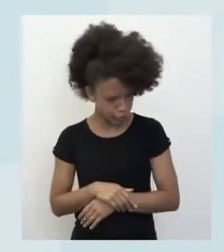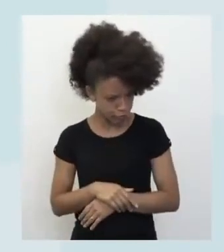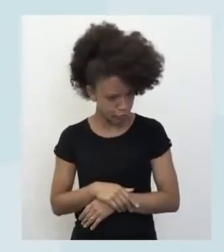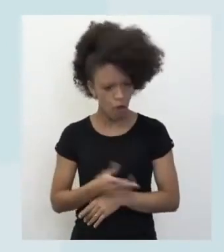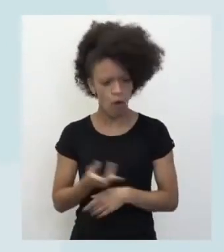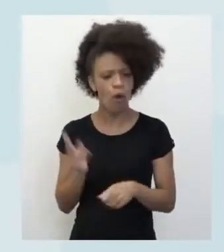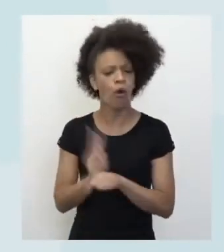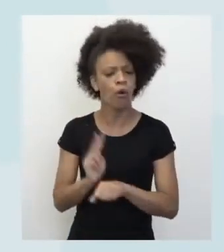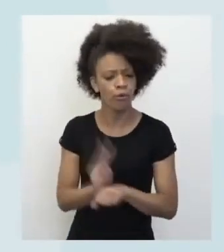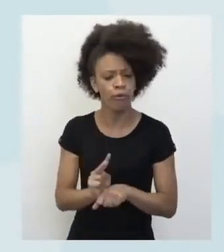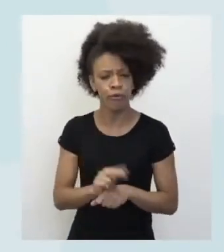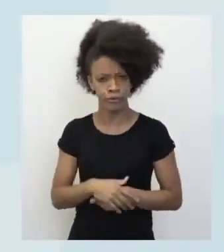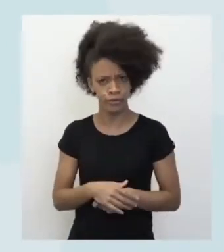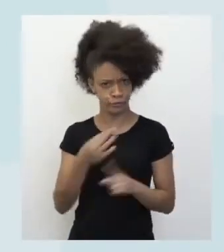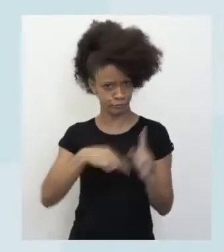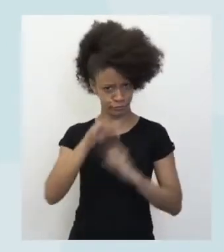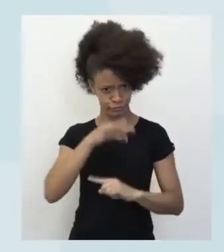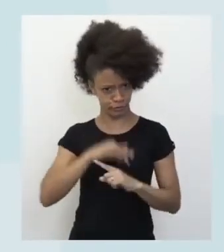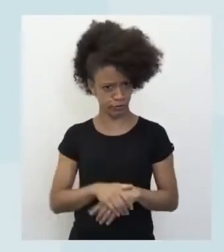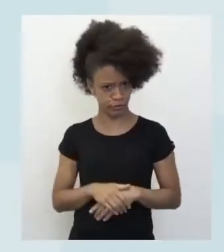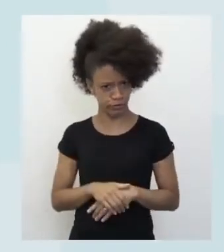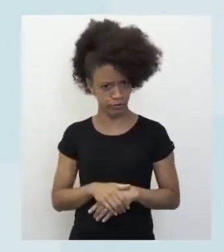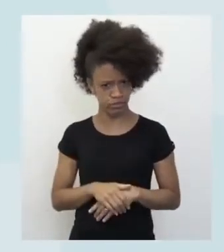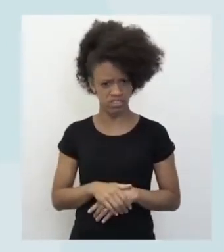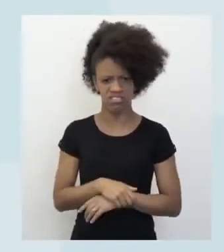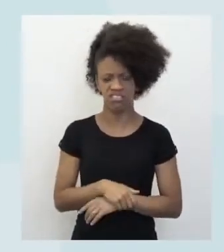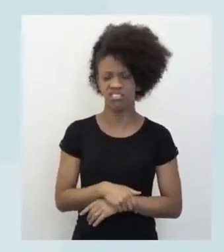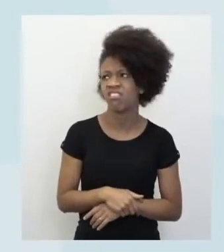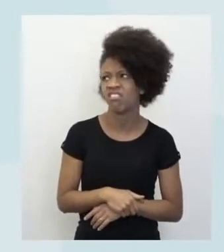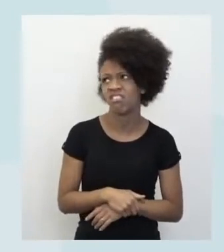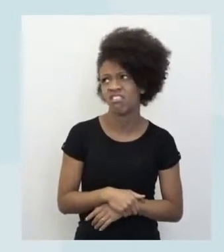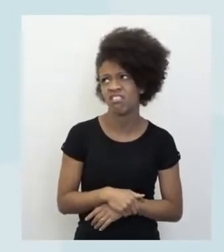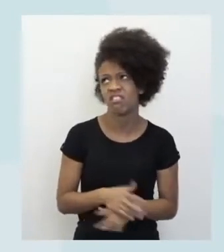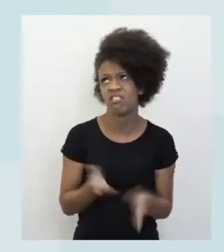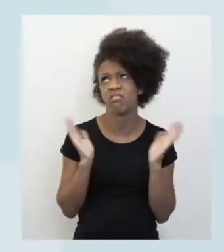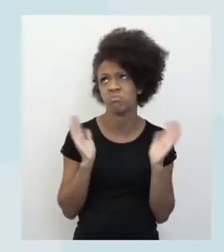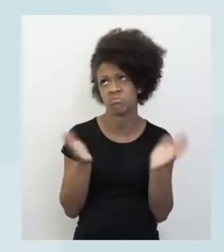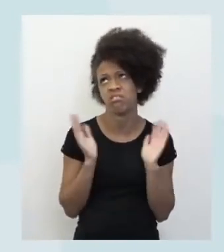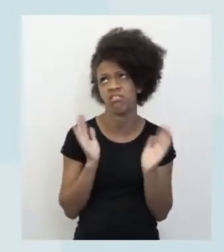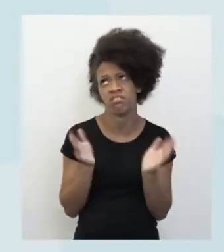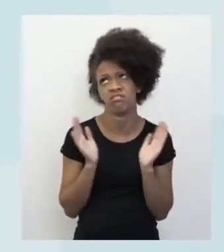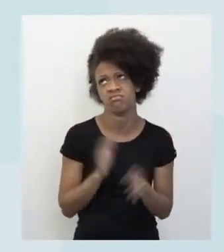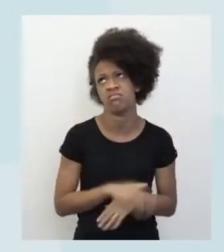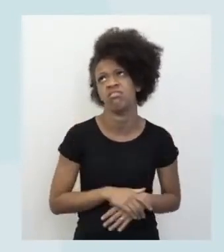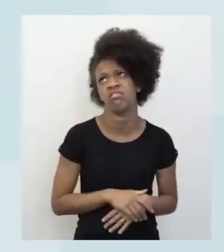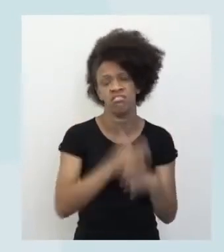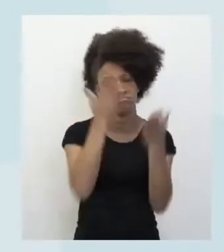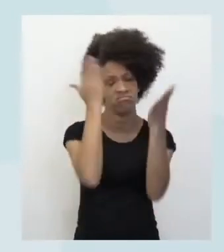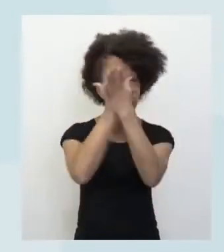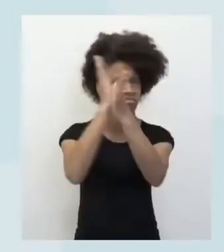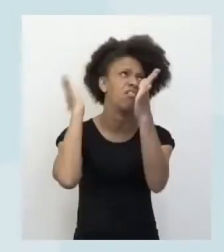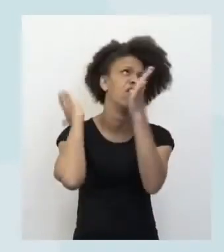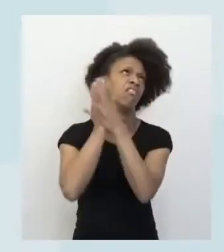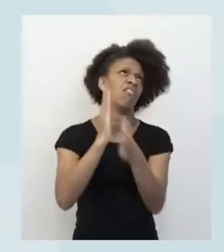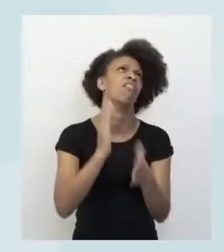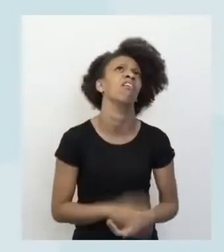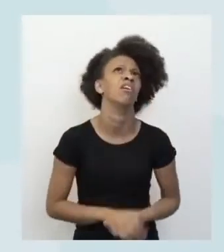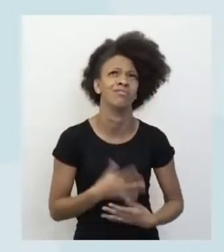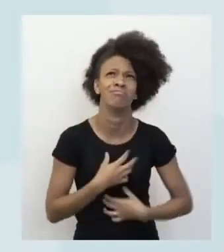que é dia santo? E a Inês responde: praz ao Deus que algum quebranto me tire